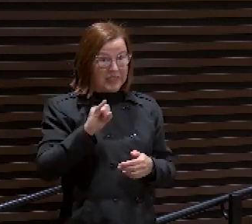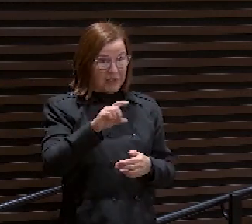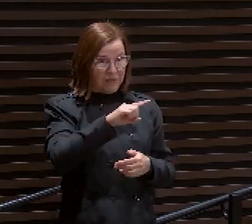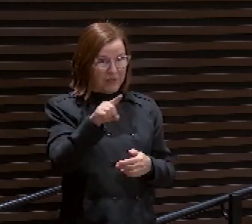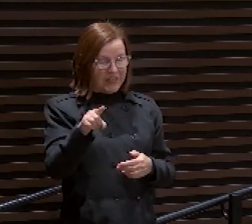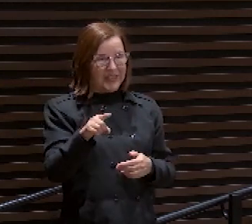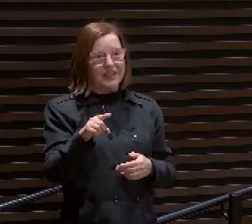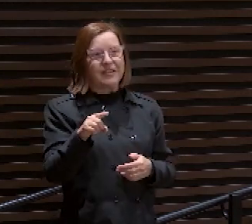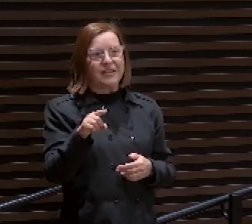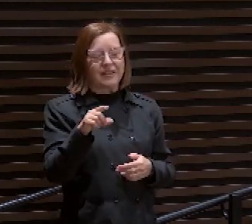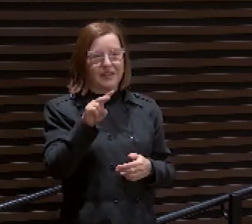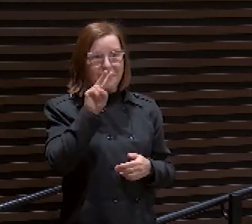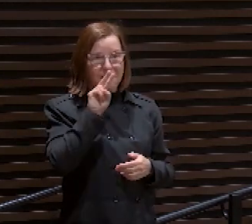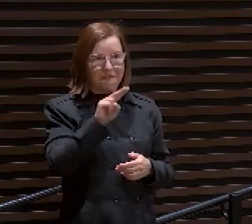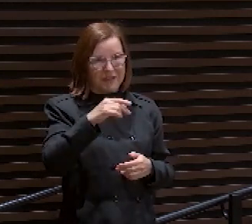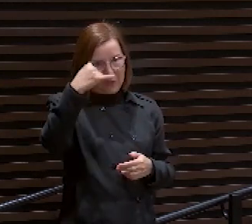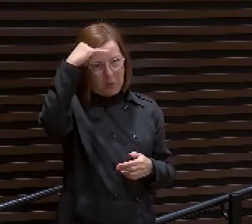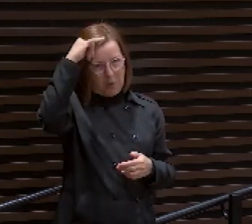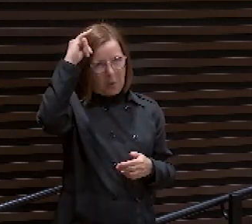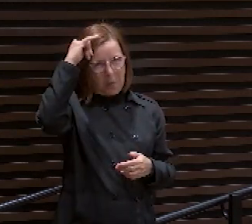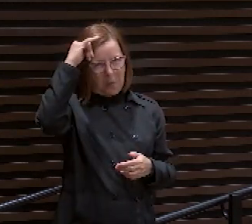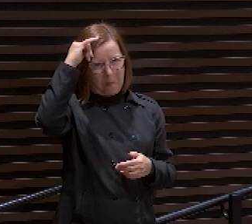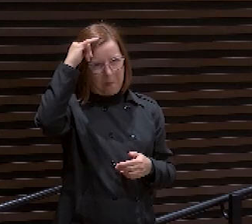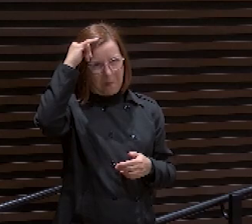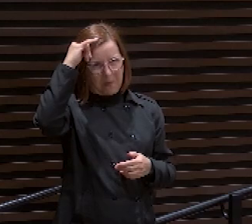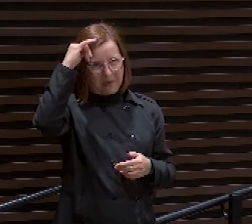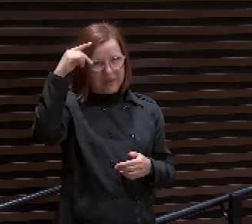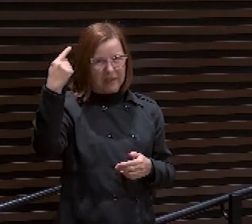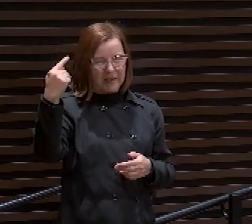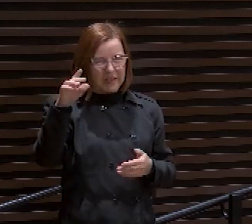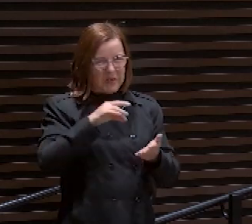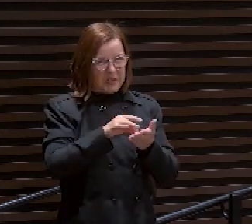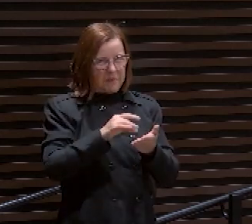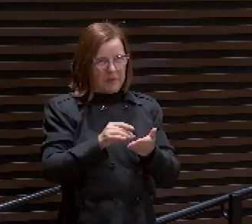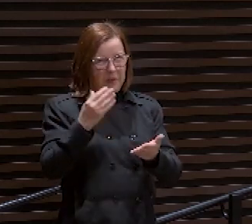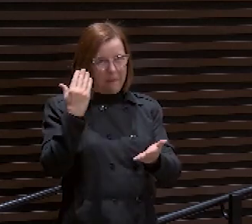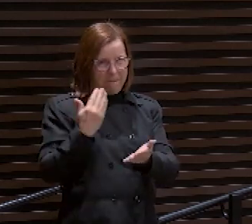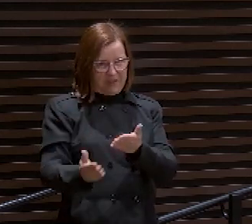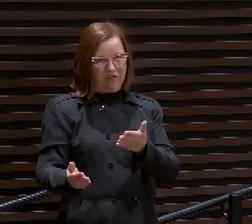ajuda. Olha o texto bíblico que diz, no Antigo Testamento já dizia isso.